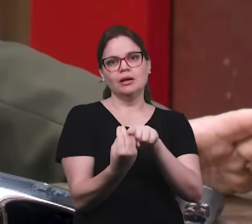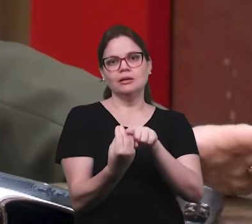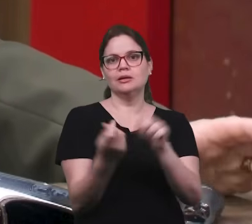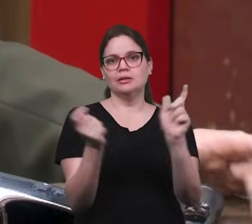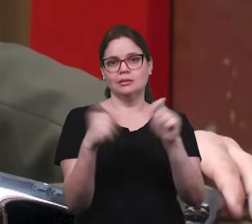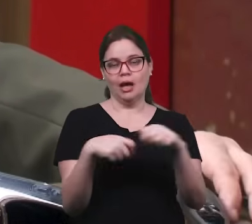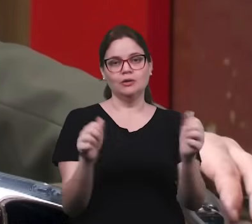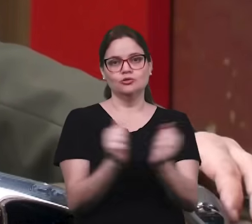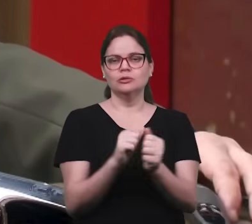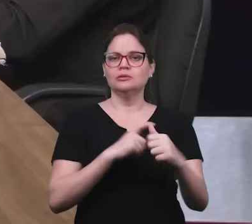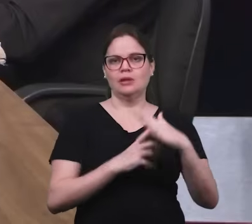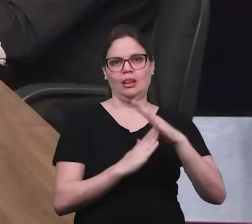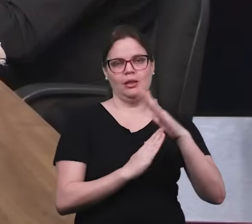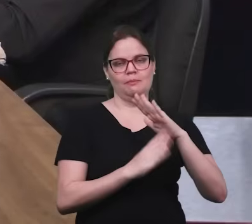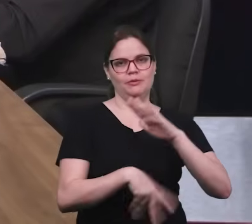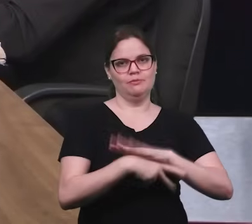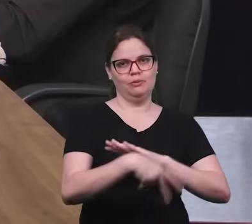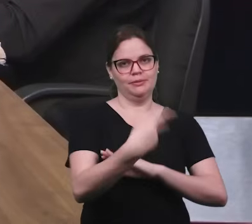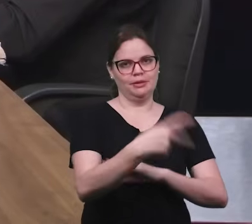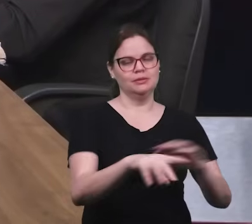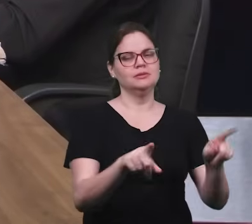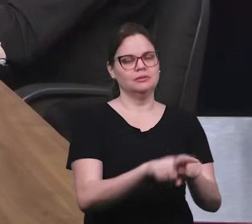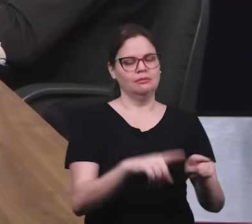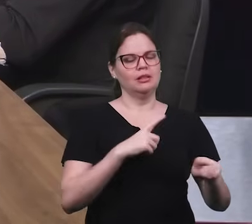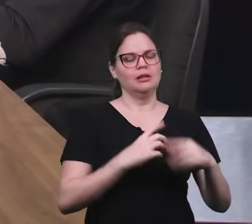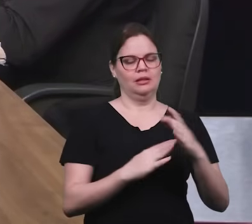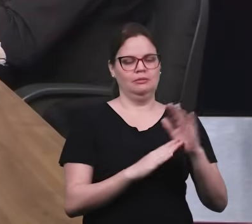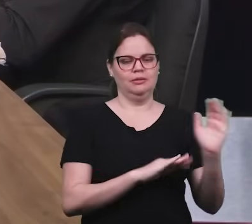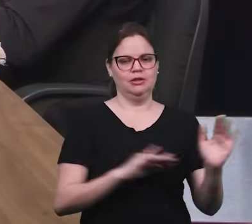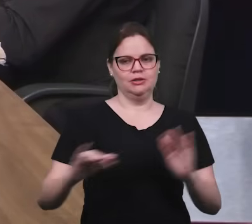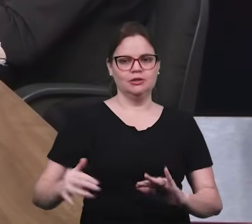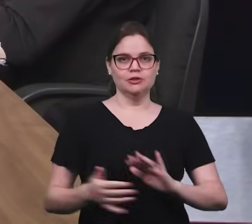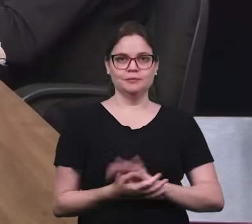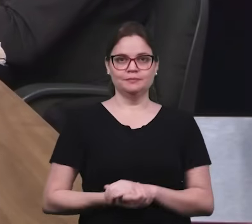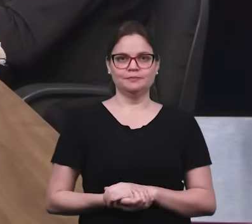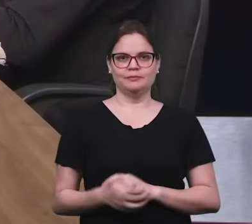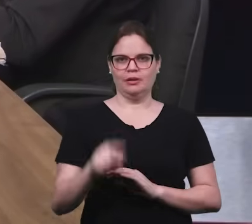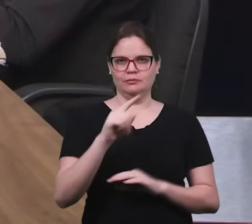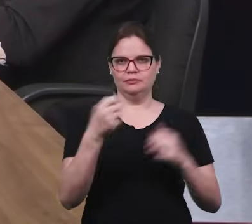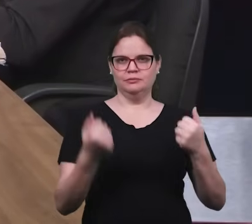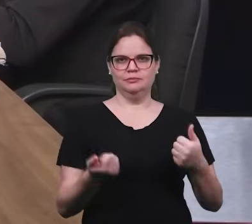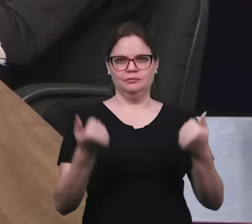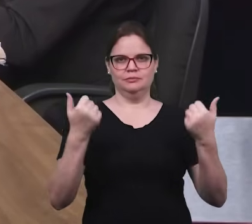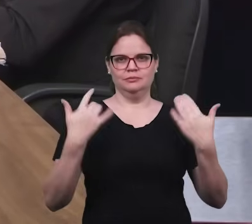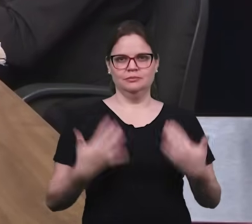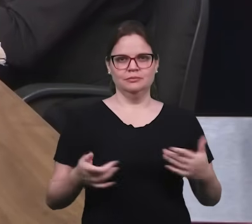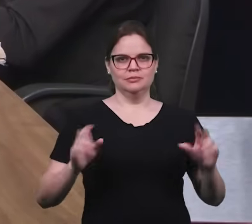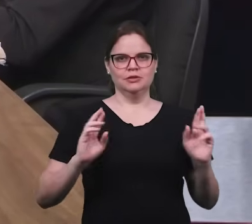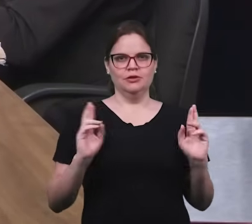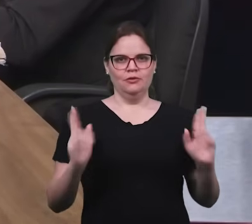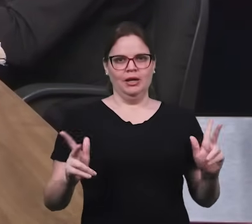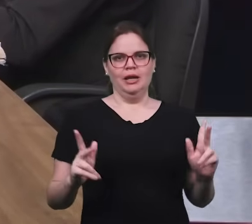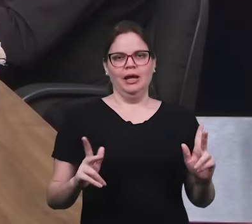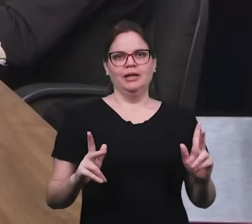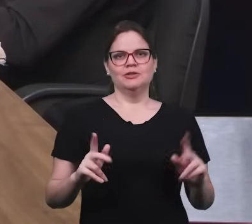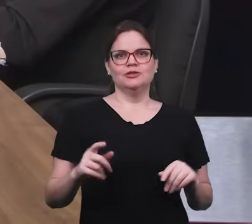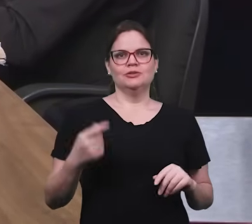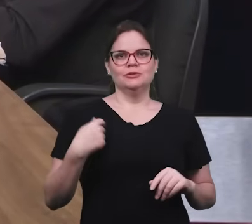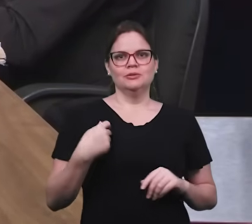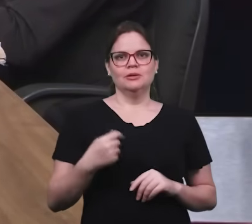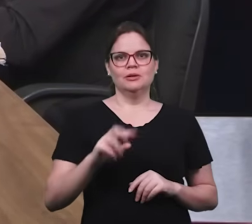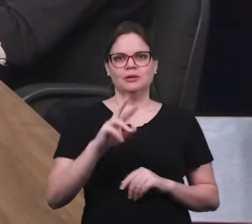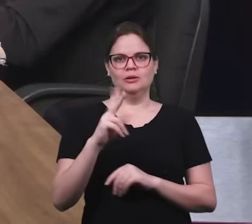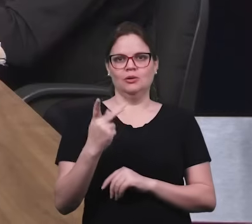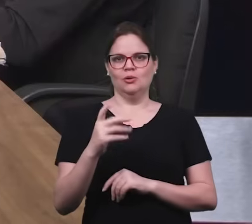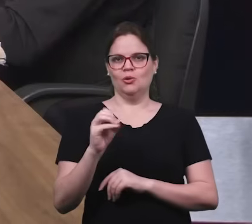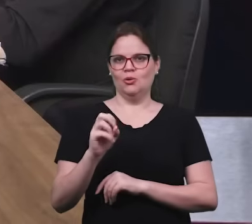tem os seus limites também. Muito bem. Você trouxe uma palavra um pouquinho diferente do usual, né?